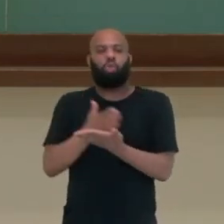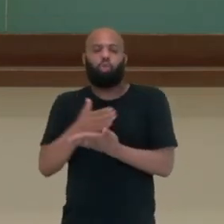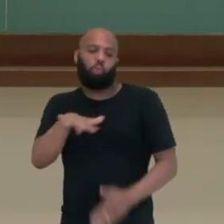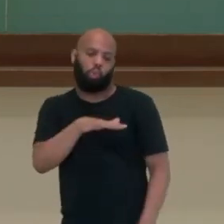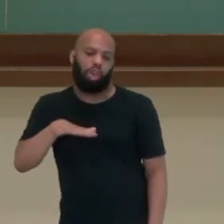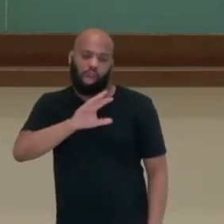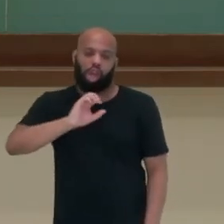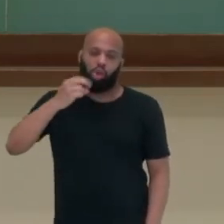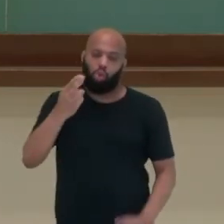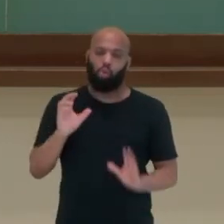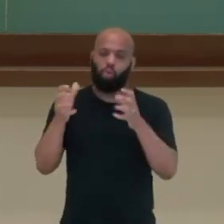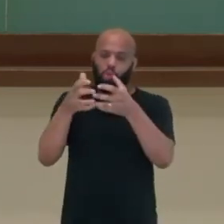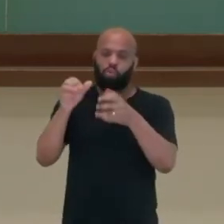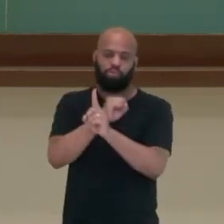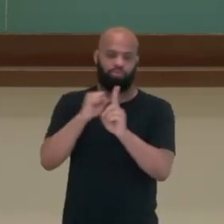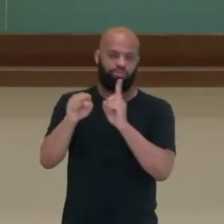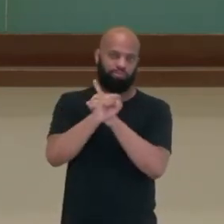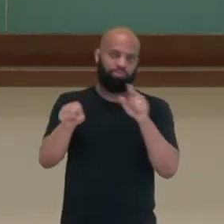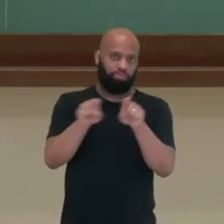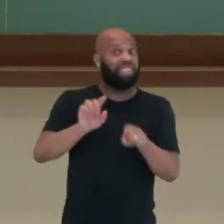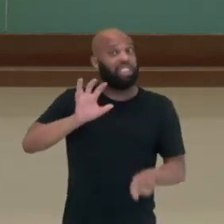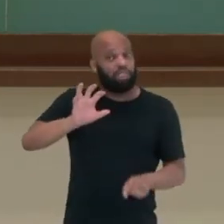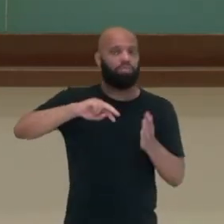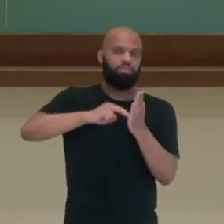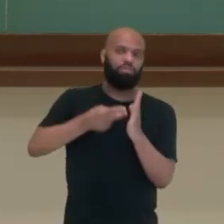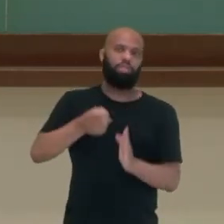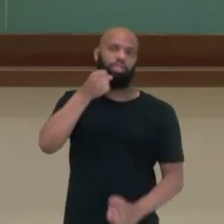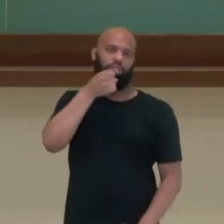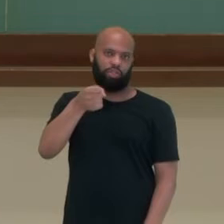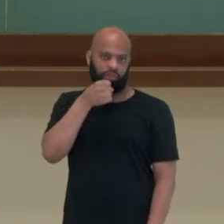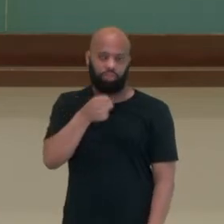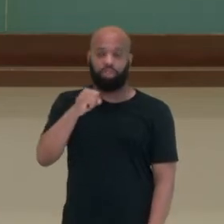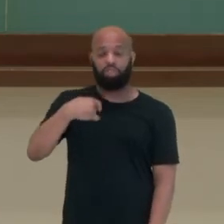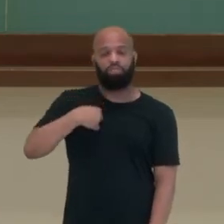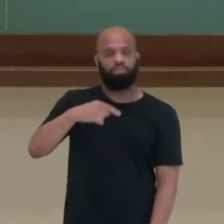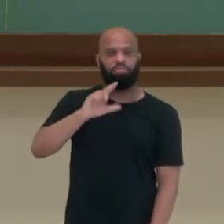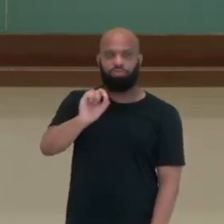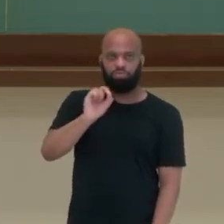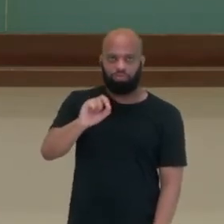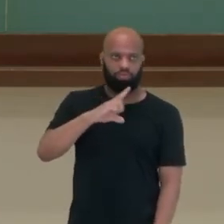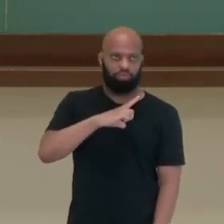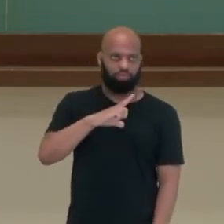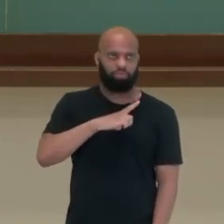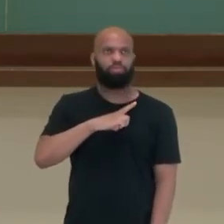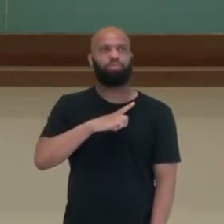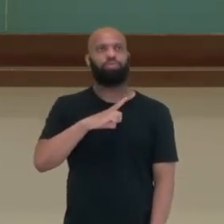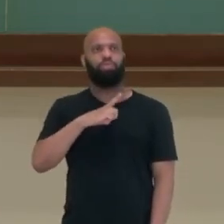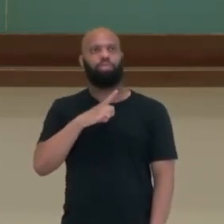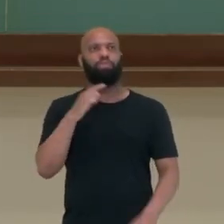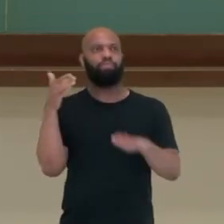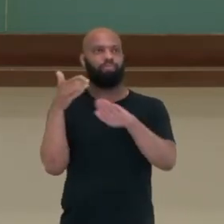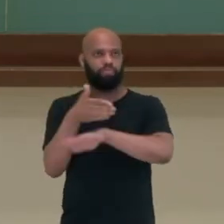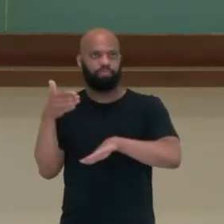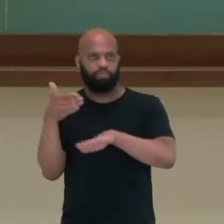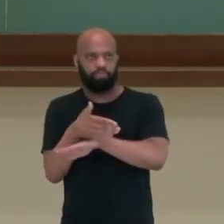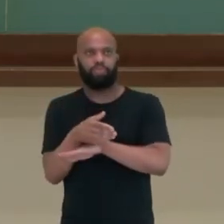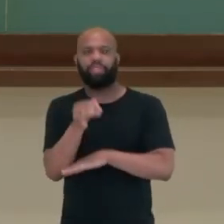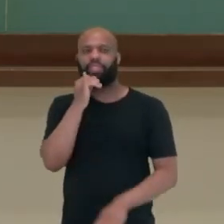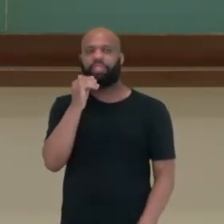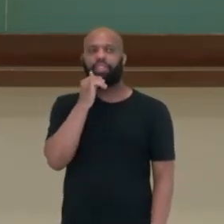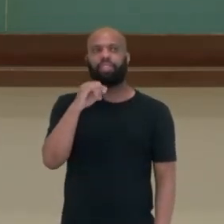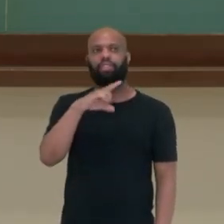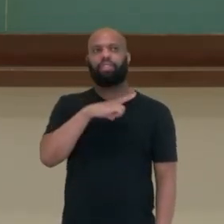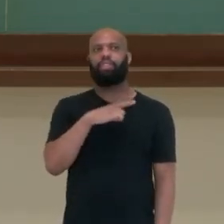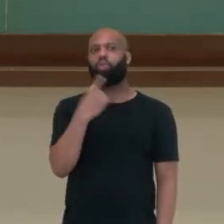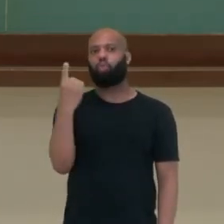grupo social. Então, a entrevista é isso. É quando eu tenho, quando nós temos ali uma participação de mais de